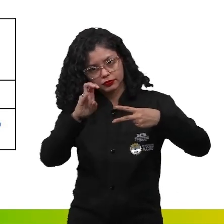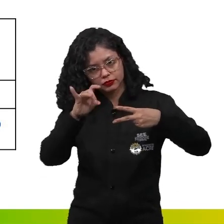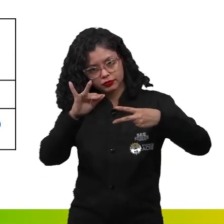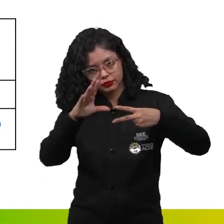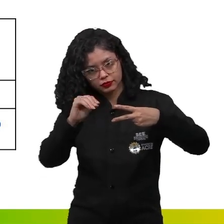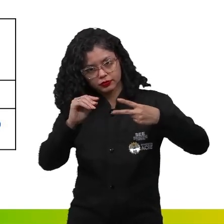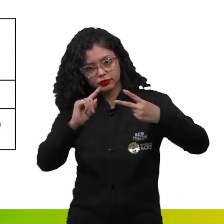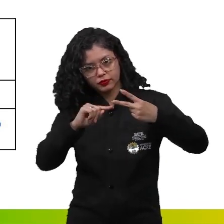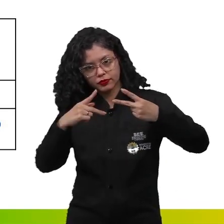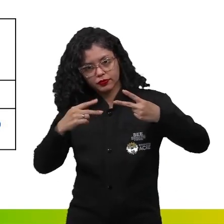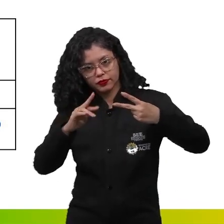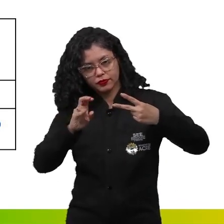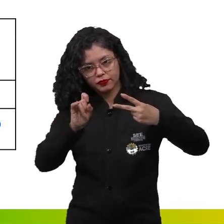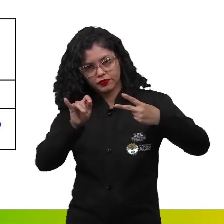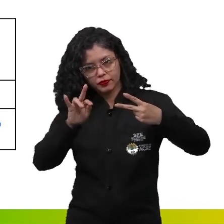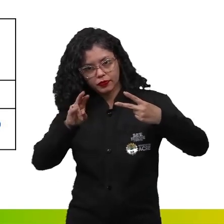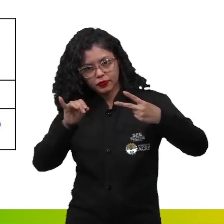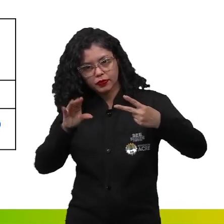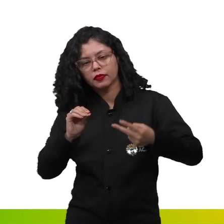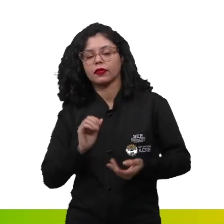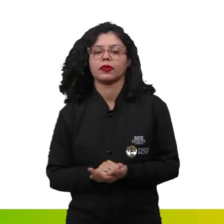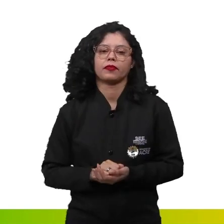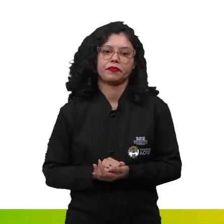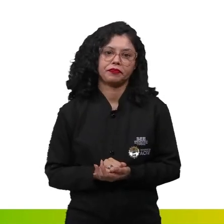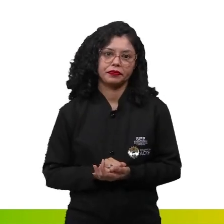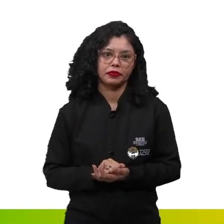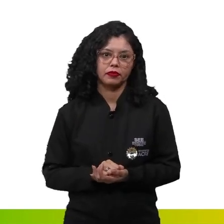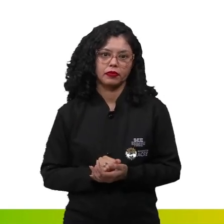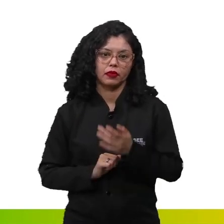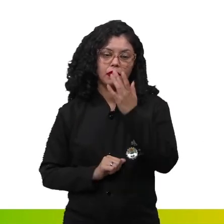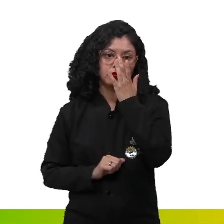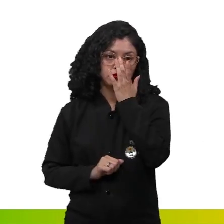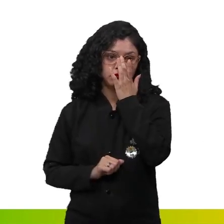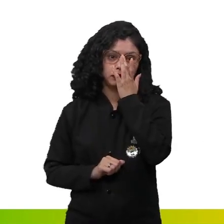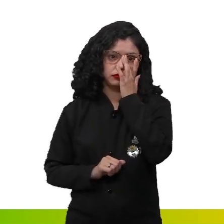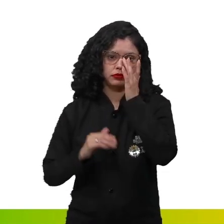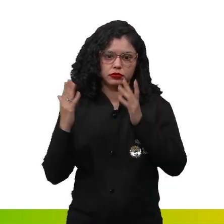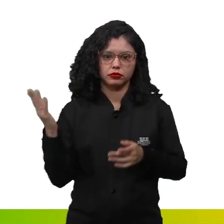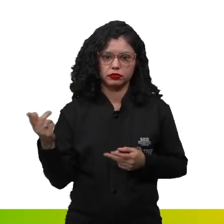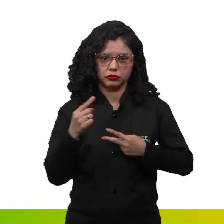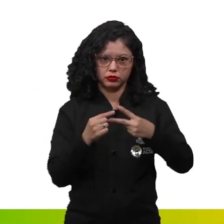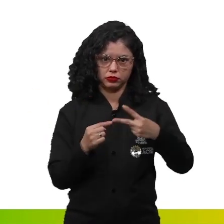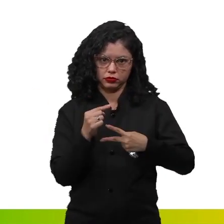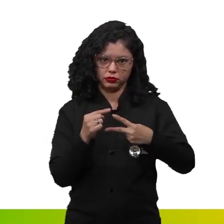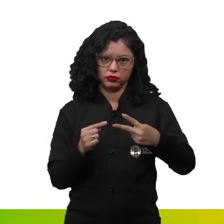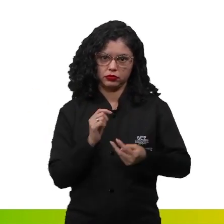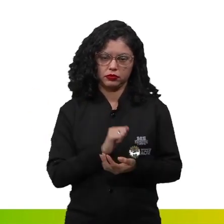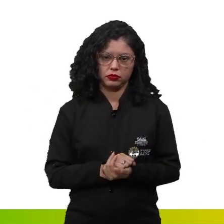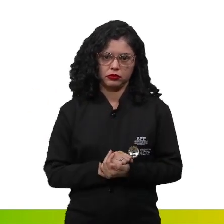simpático e parasimpático. Olha só essa imagem. Está aqui os dois